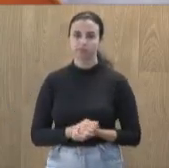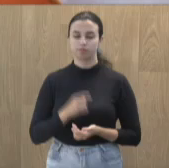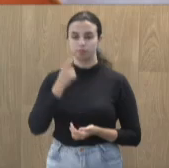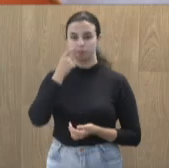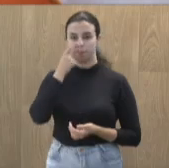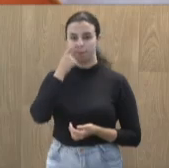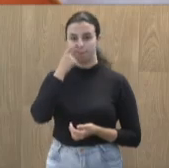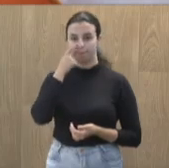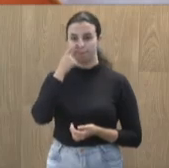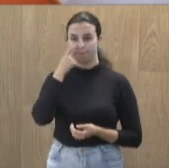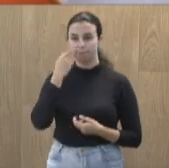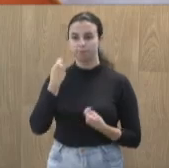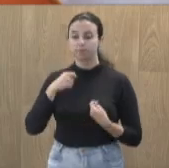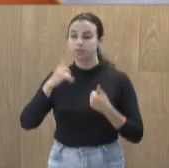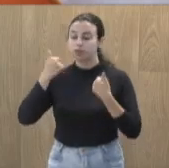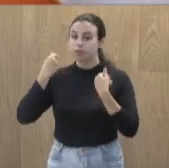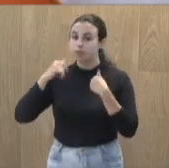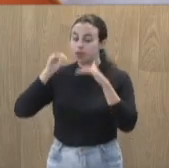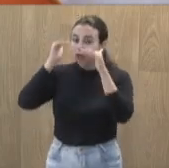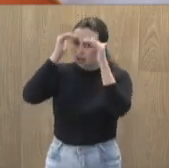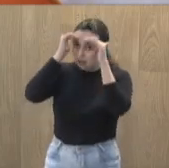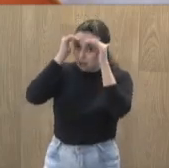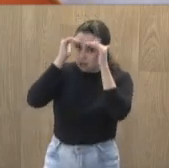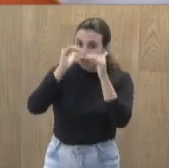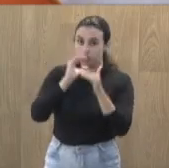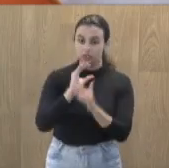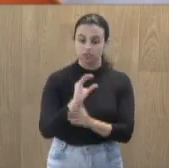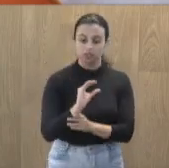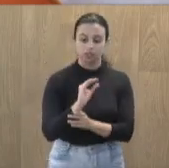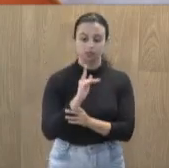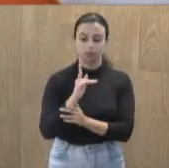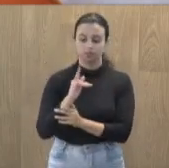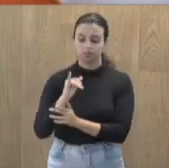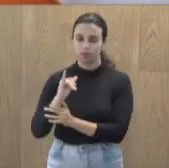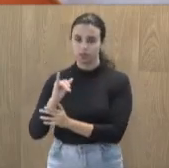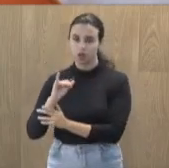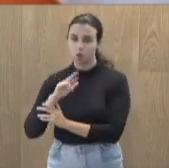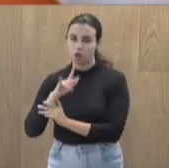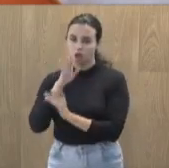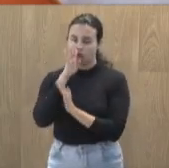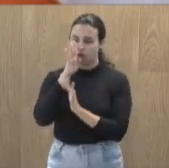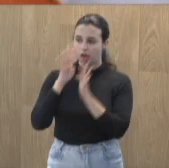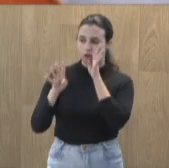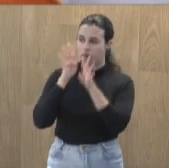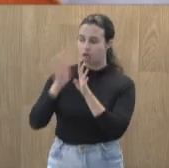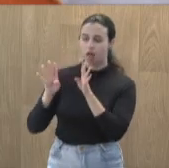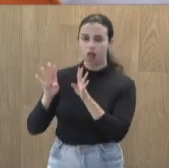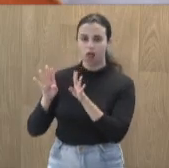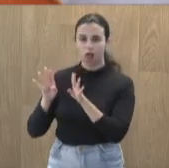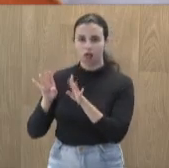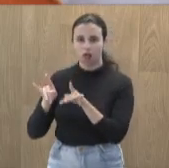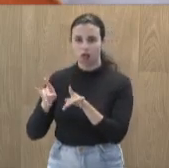Eu acho que tem que ser respeitada. CPI não é para acusar ninguém e nem